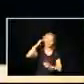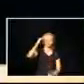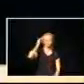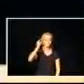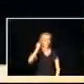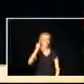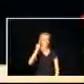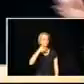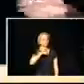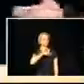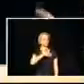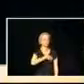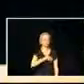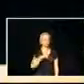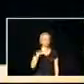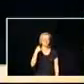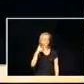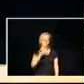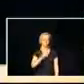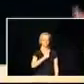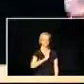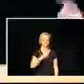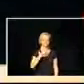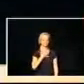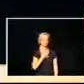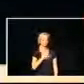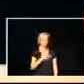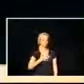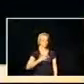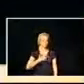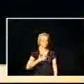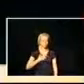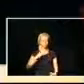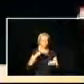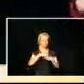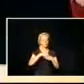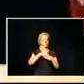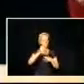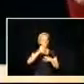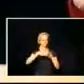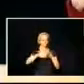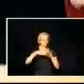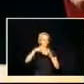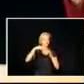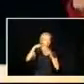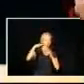de aprovar um aumento maior, um aumento que